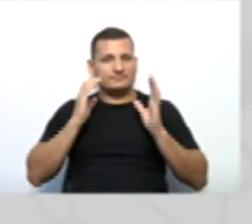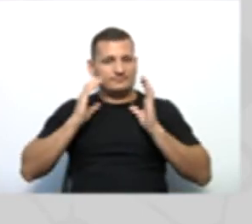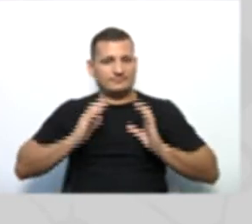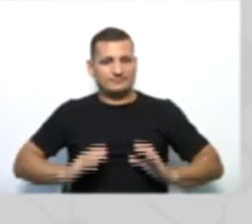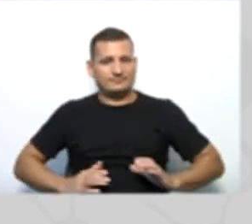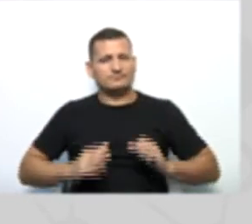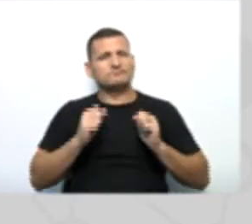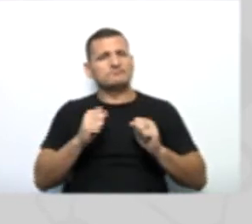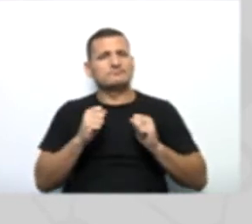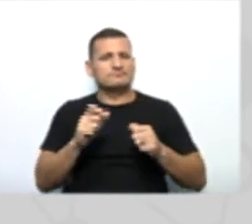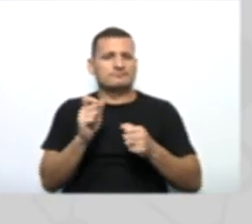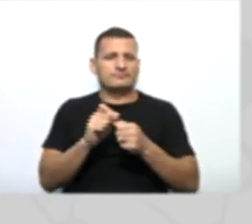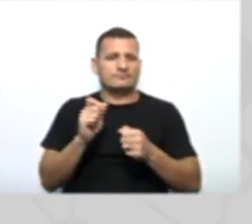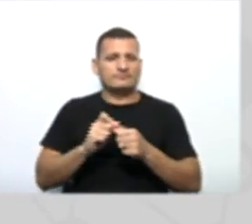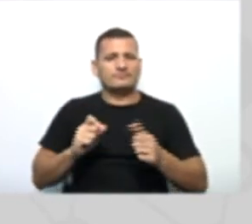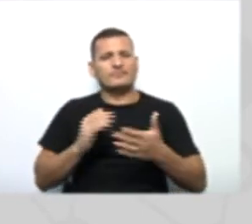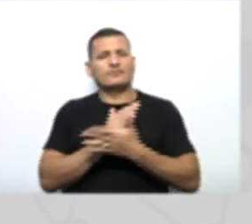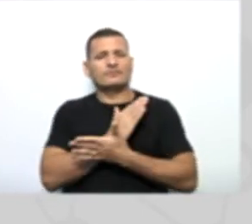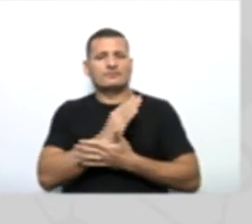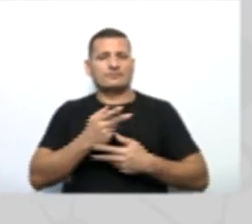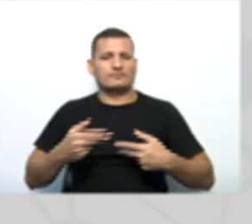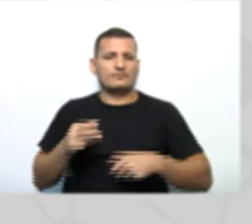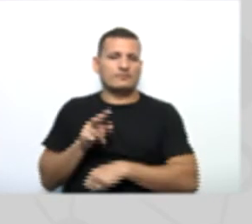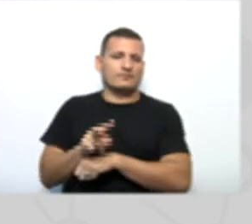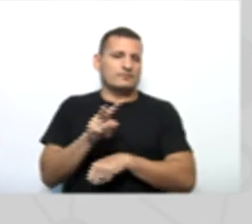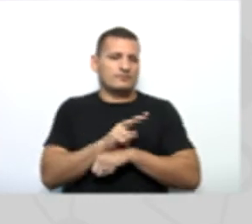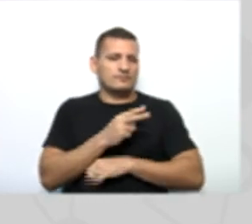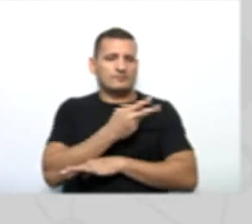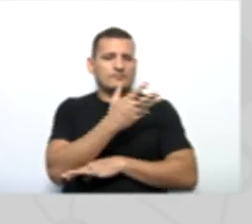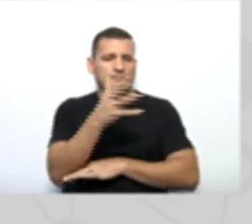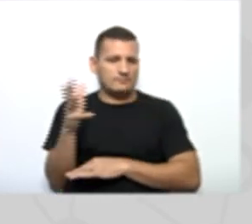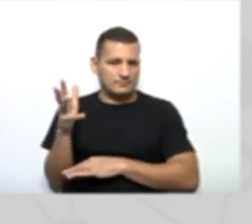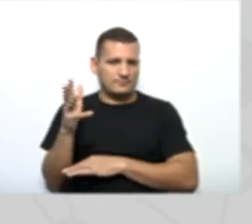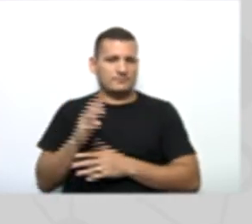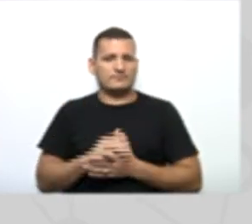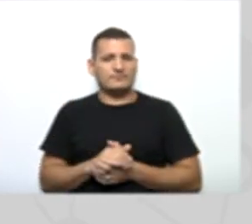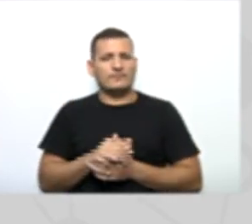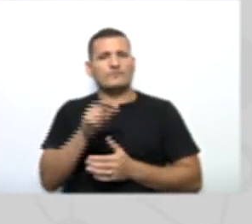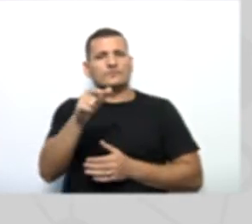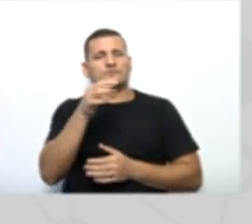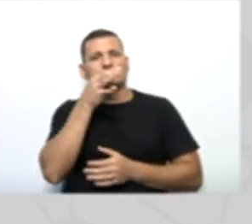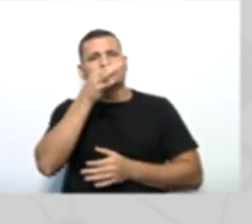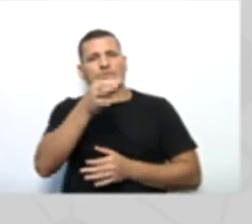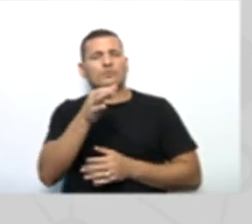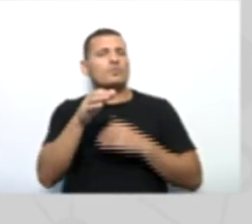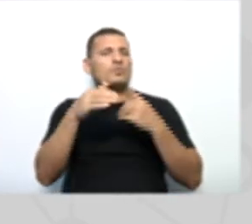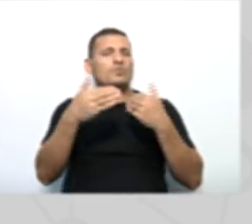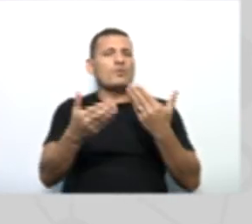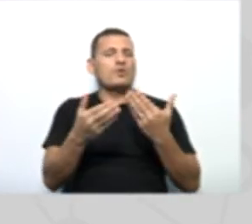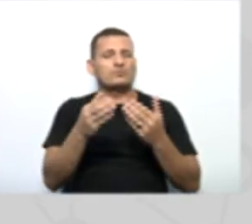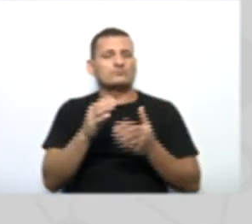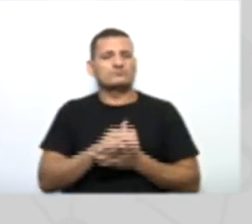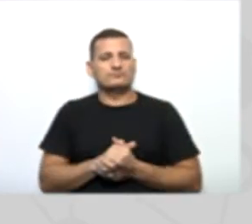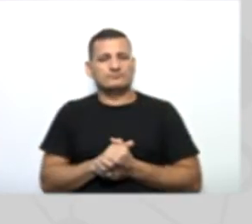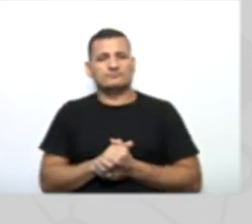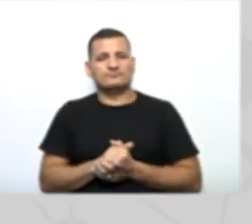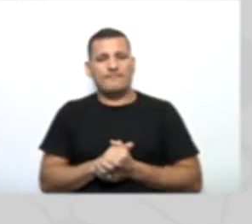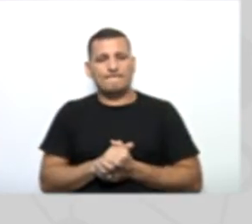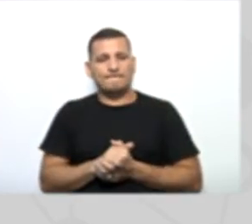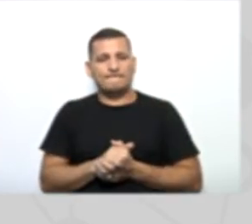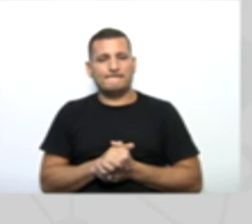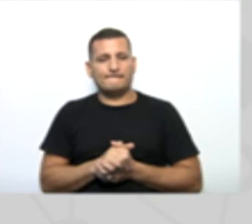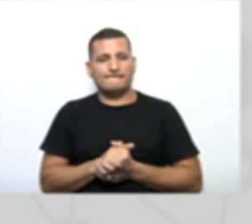podemos fazer algumas coisas para a conservação do meio ambiente. Diga aí com suas palavras, tá? Não é para copiar lá do livro, não,